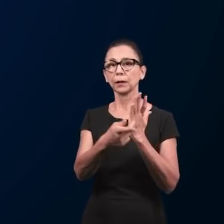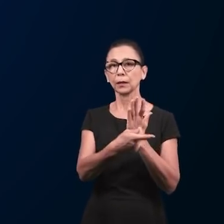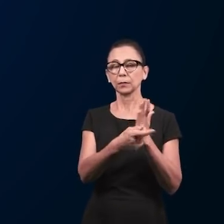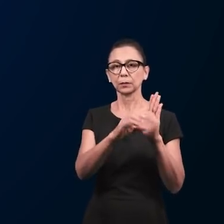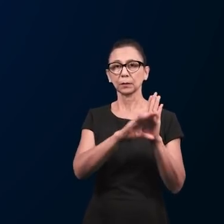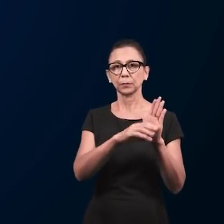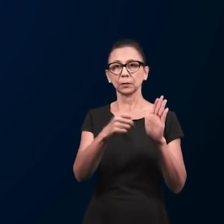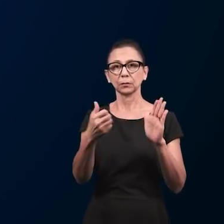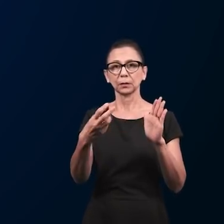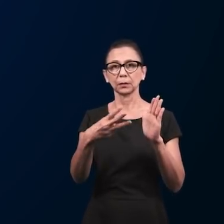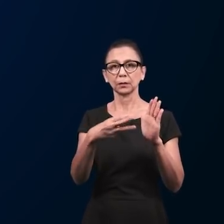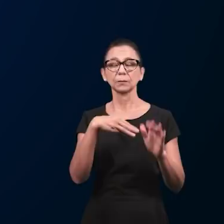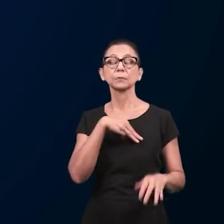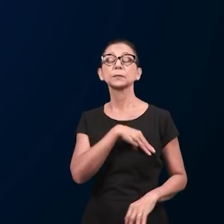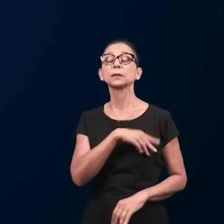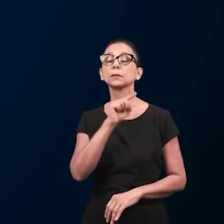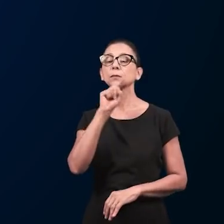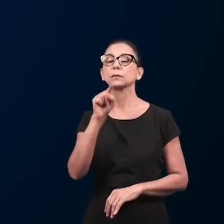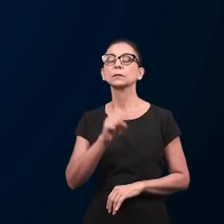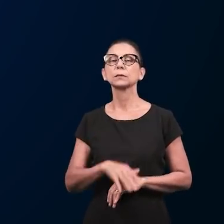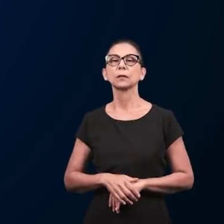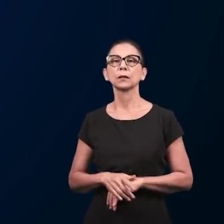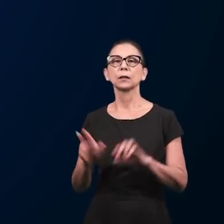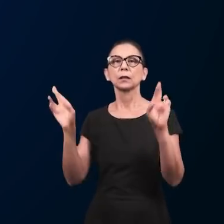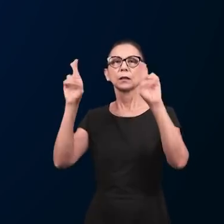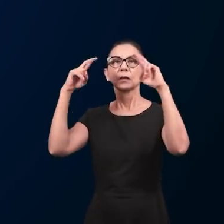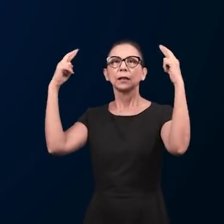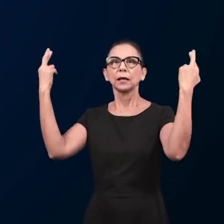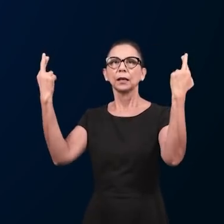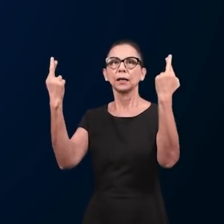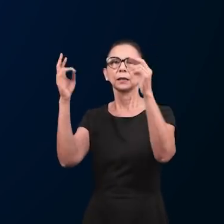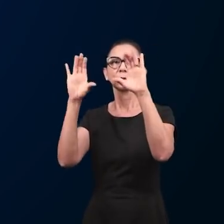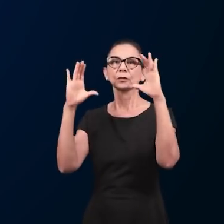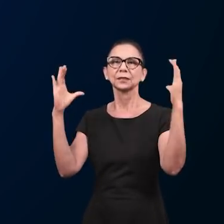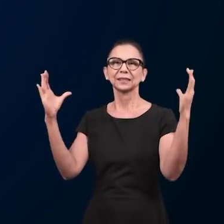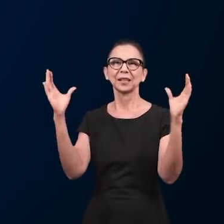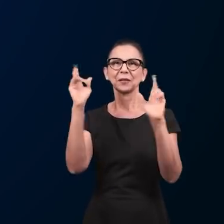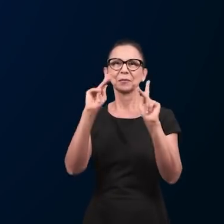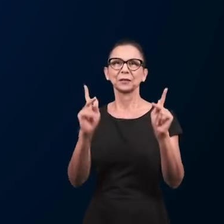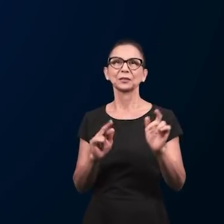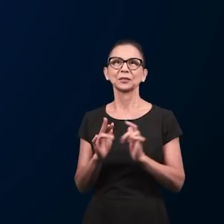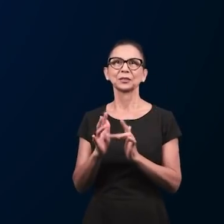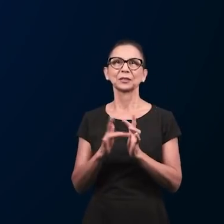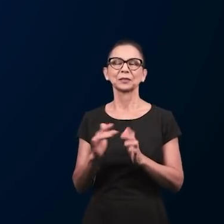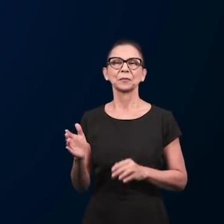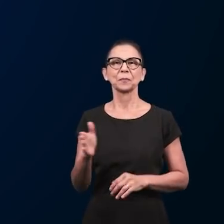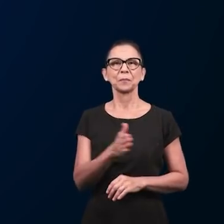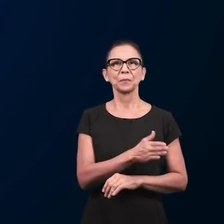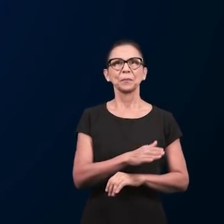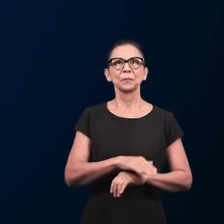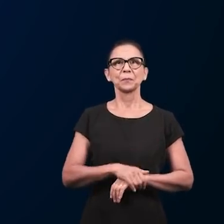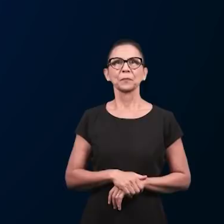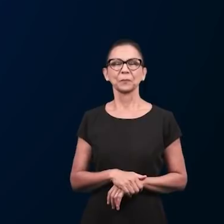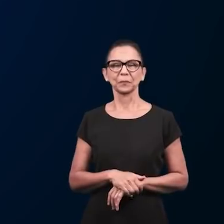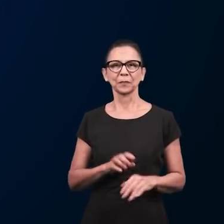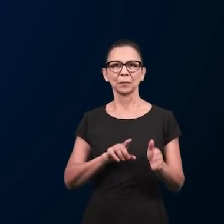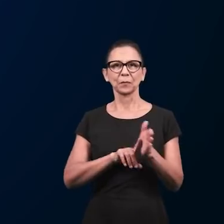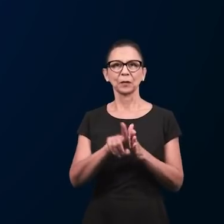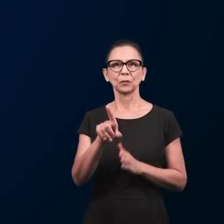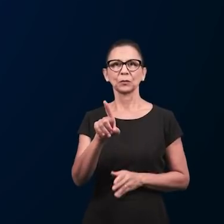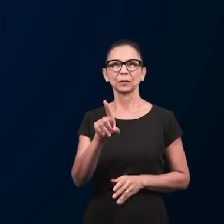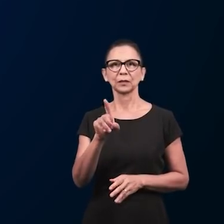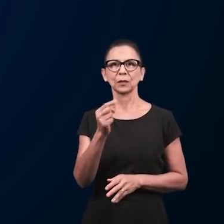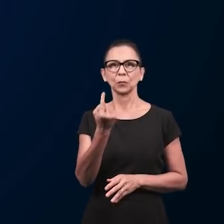nas parábolas do capítulo 13 de Mateus? O rei do céu. A paz, Senhor Jesus. A paz do Senhor Jesus,